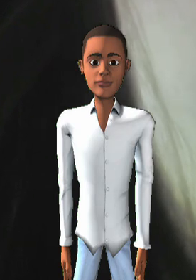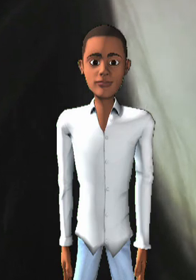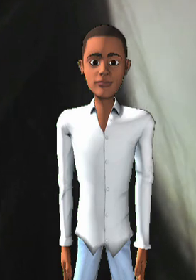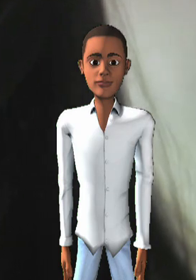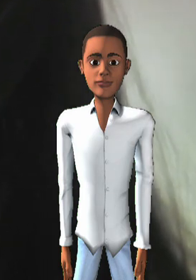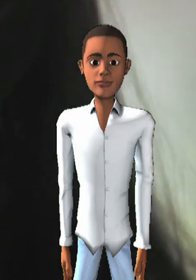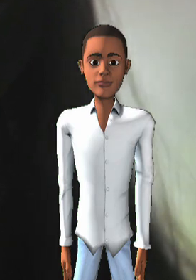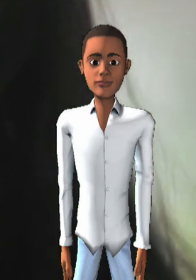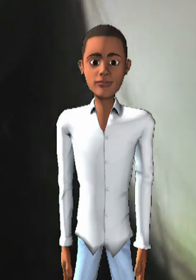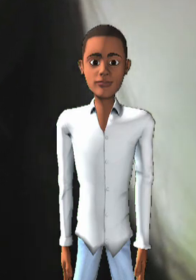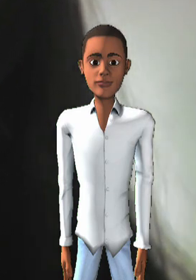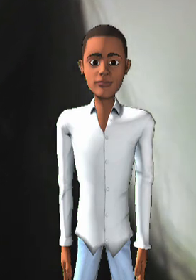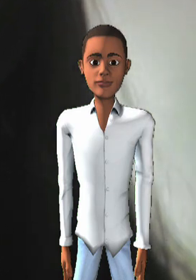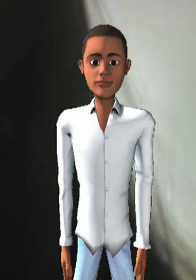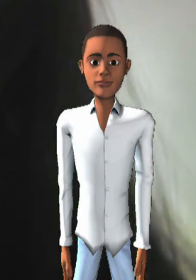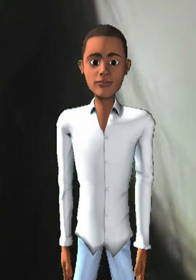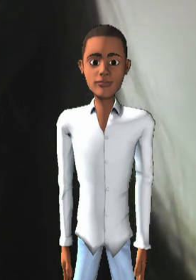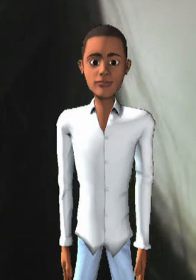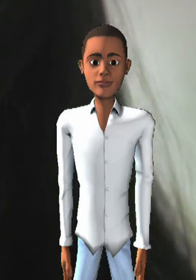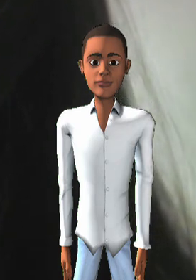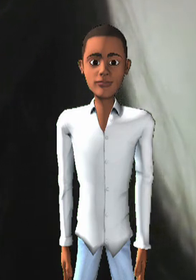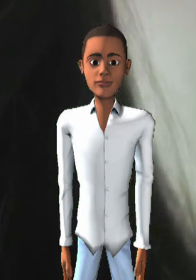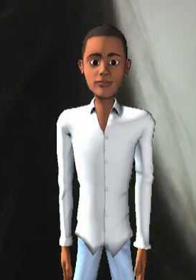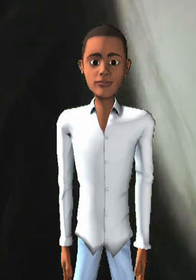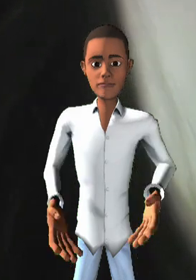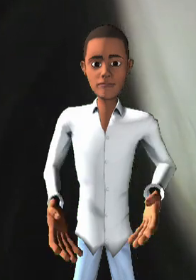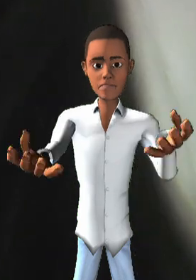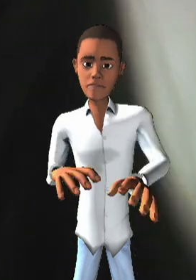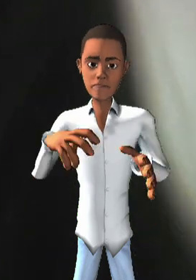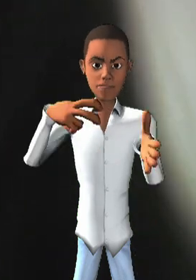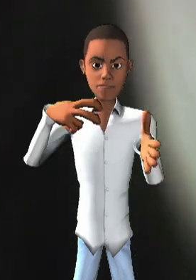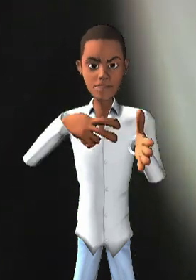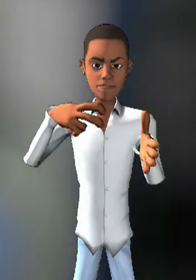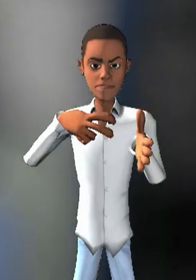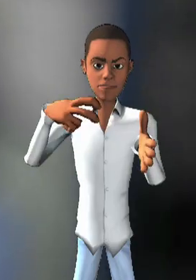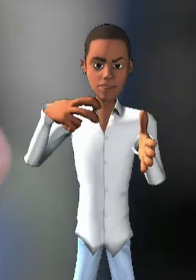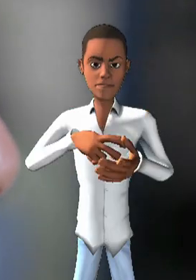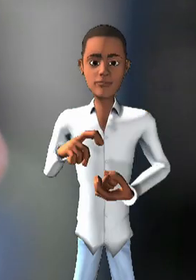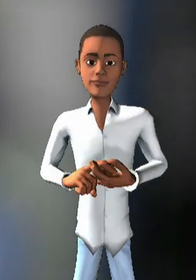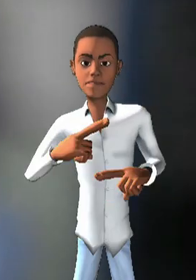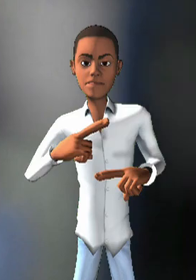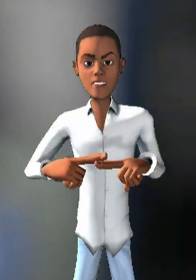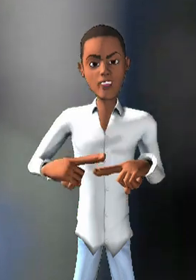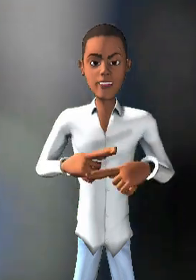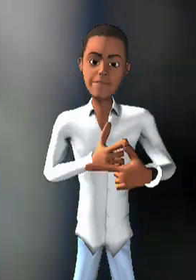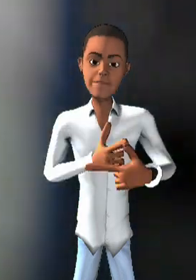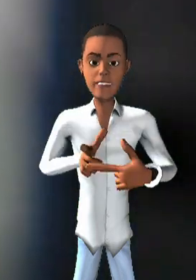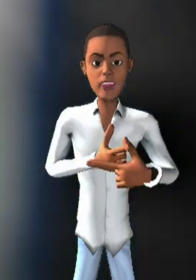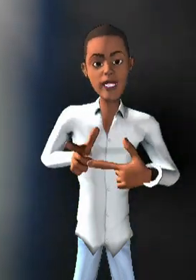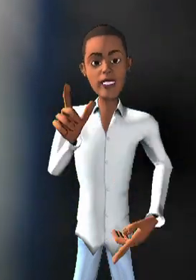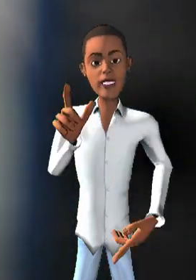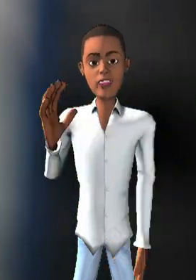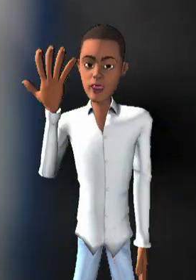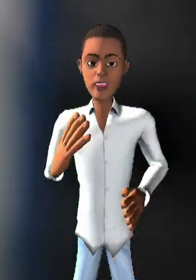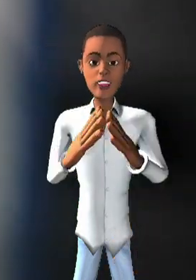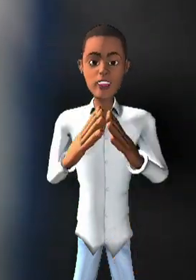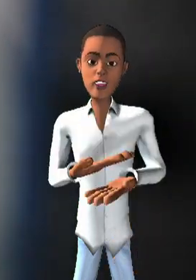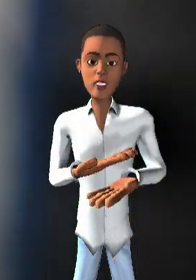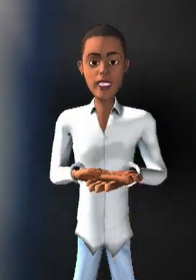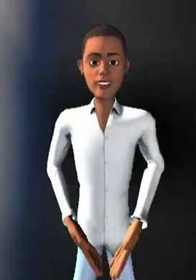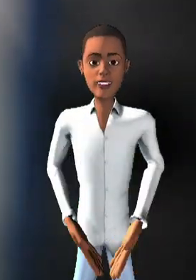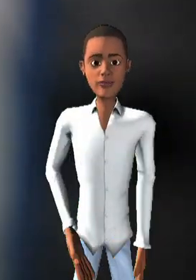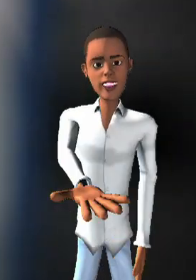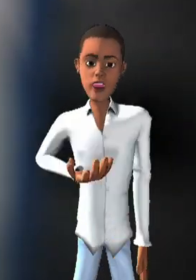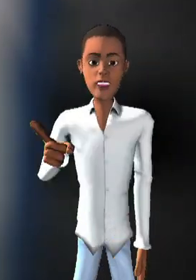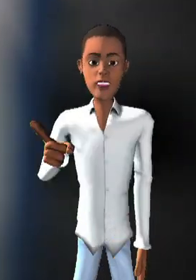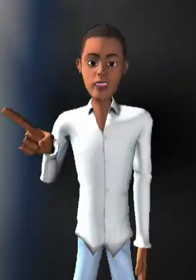16 anos, branca com cabelo liso e castanho. A questão não era punir e dar uma advertência porque aconteceu na